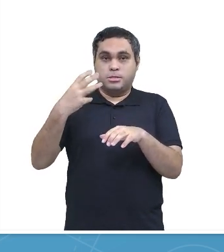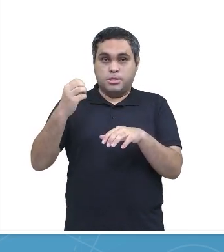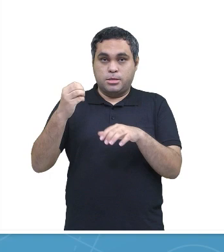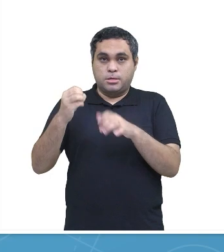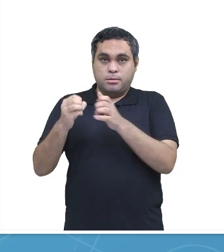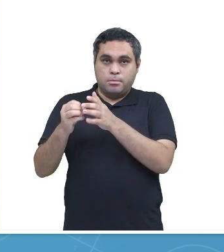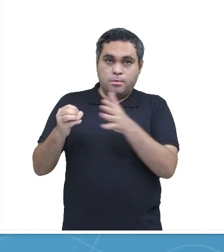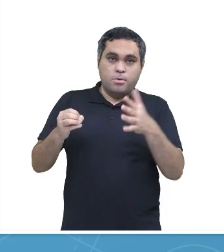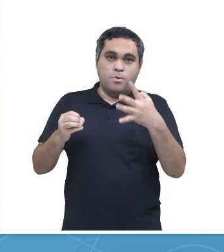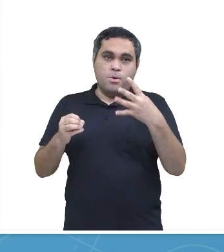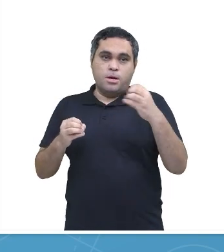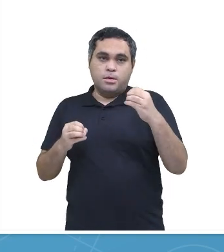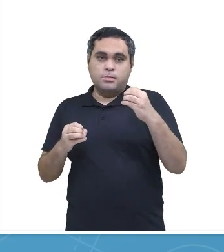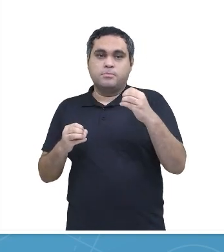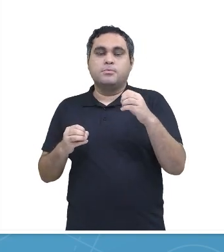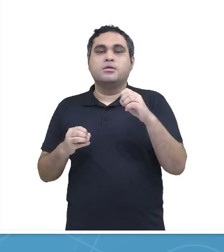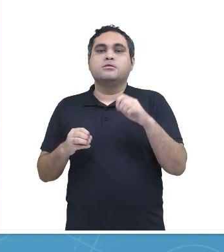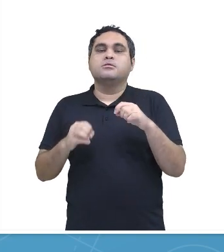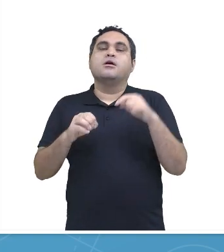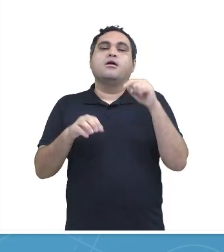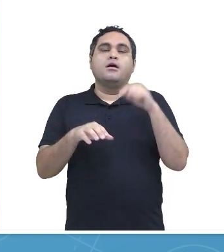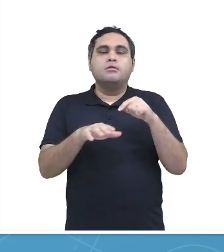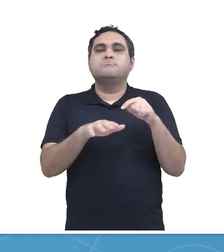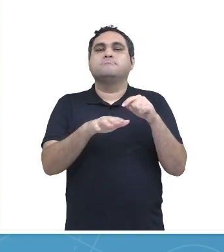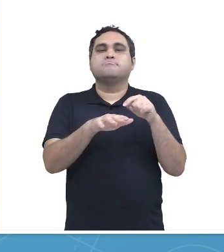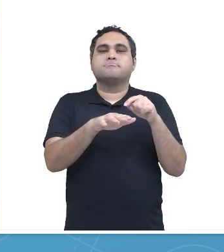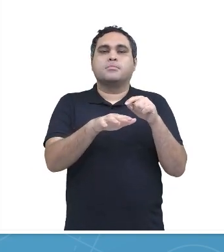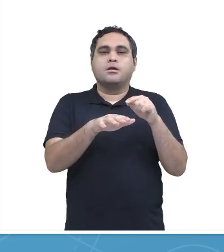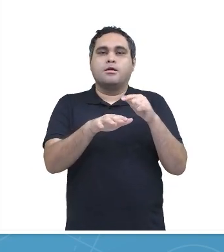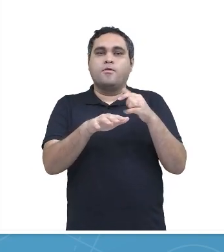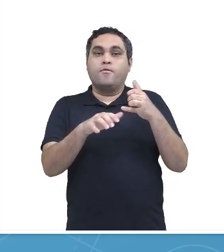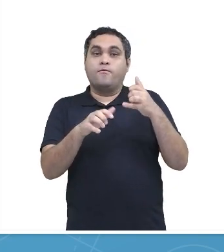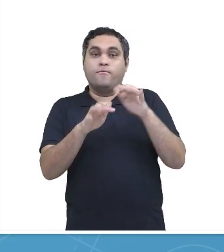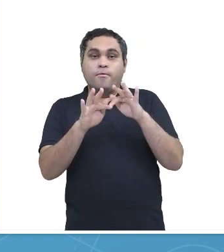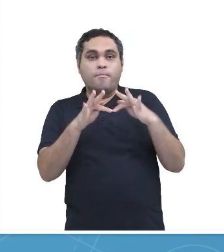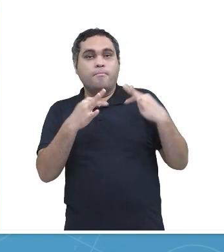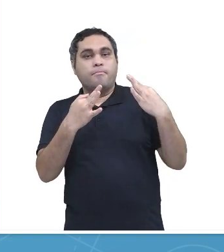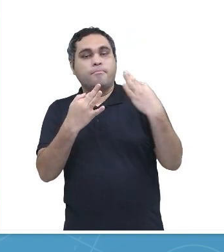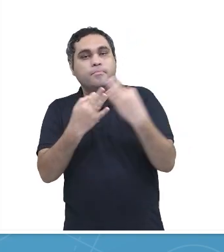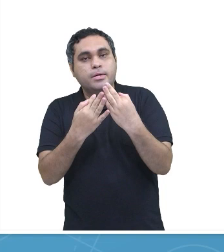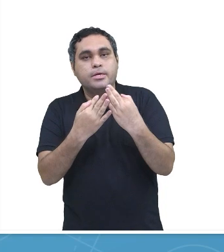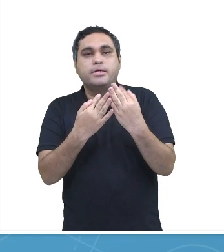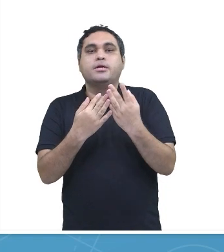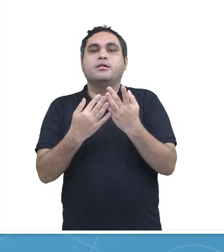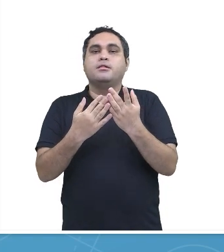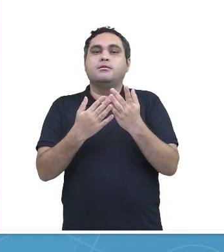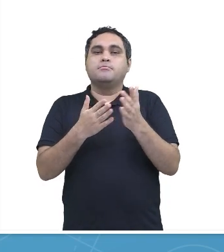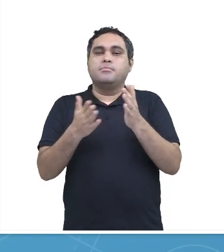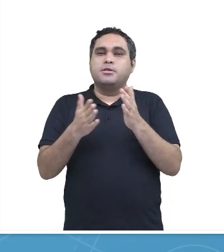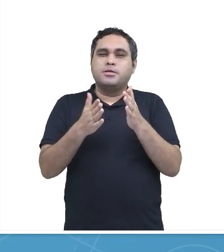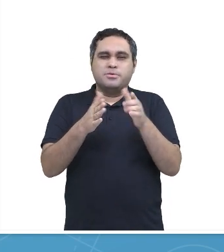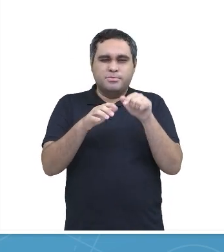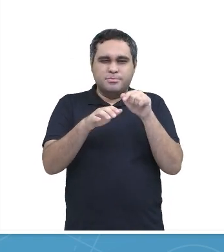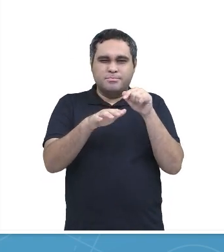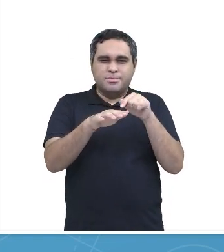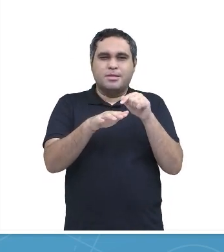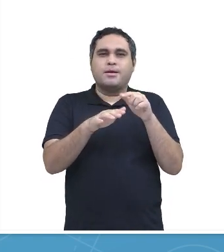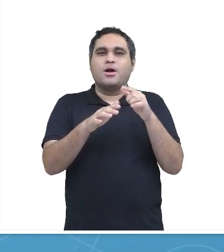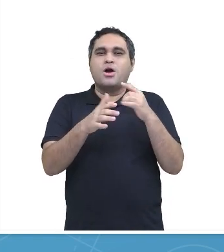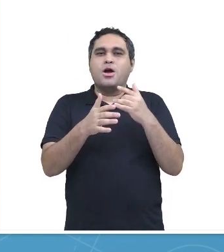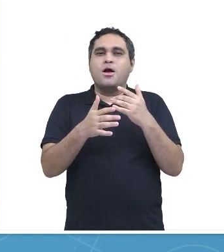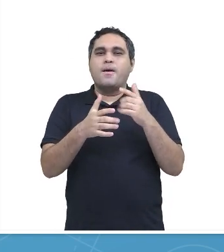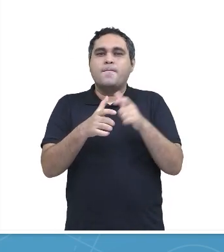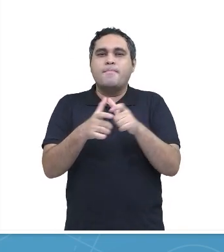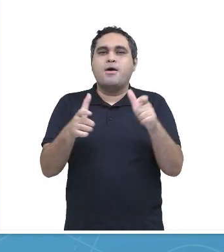vai ter aí constituição de família, nessa fase as pessoas em geral costumam se casar, ter filhos, ocorre